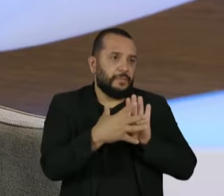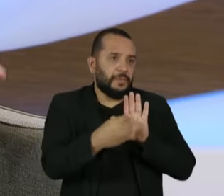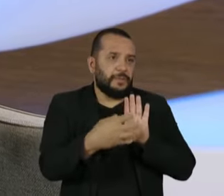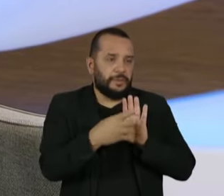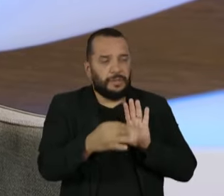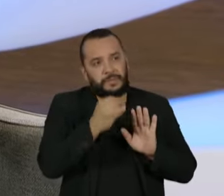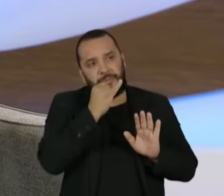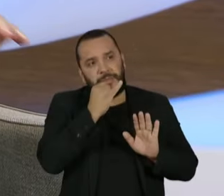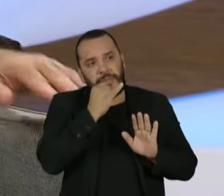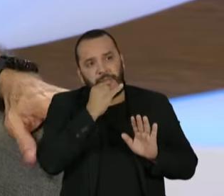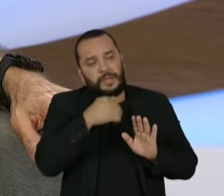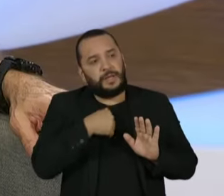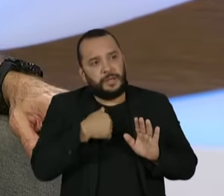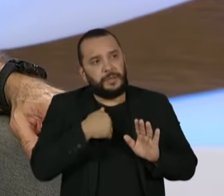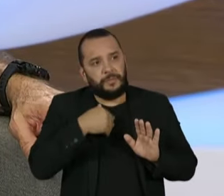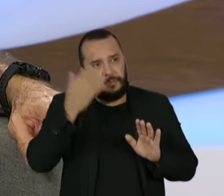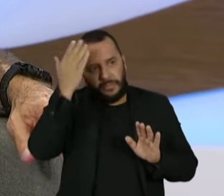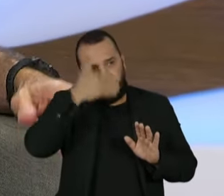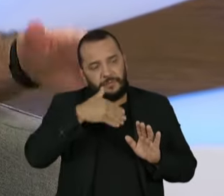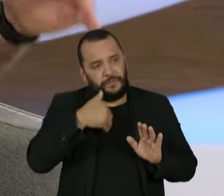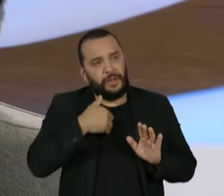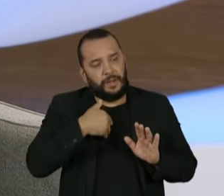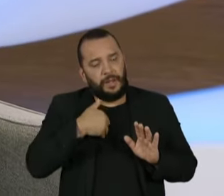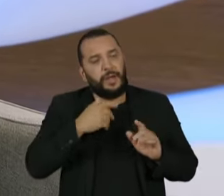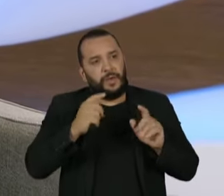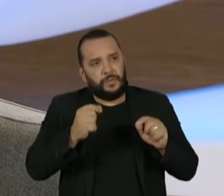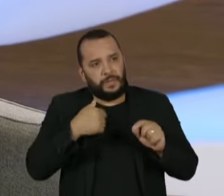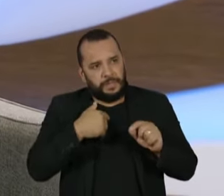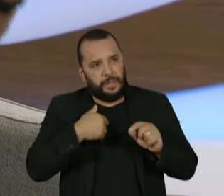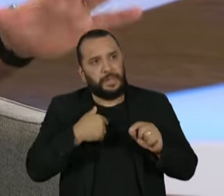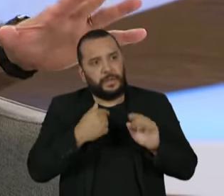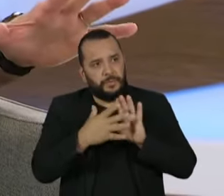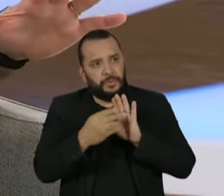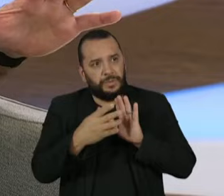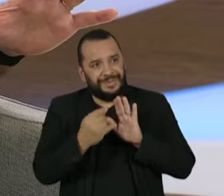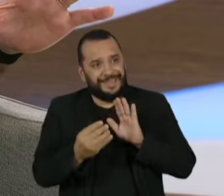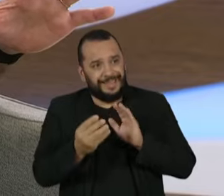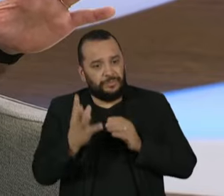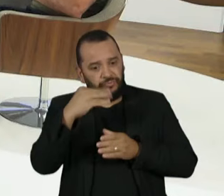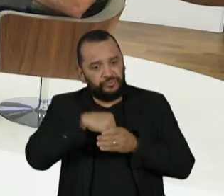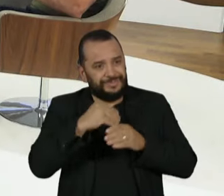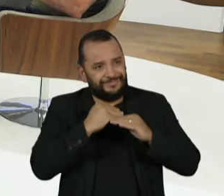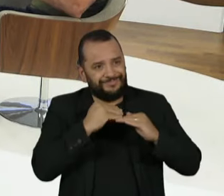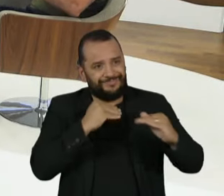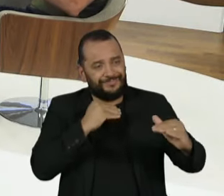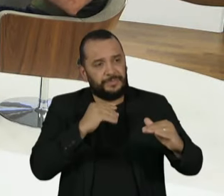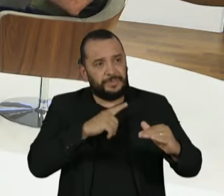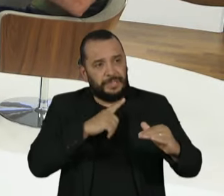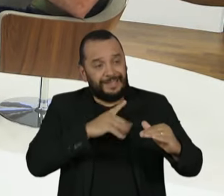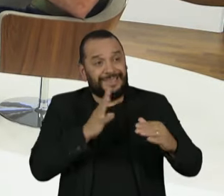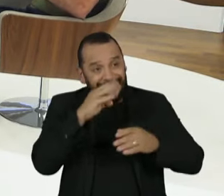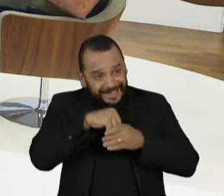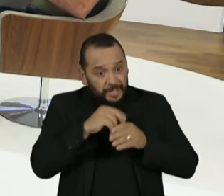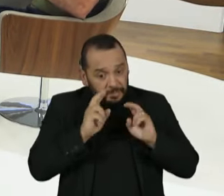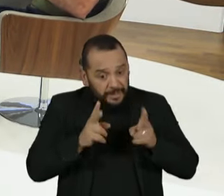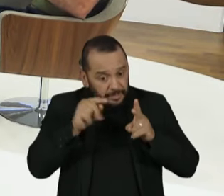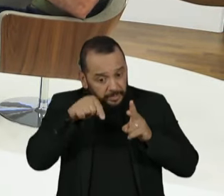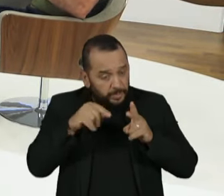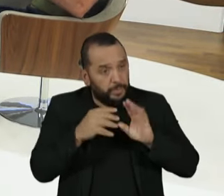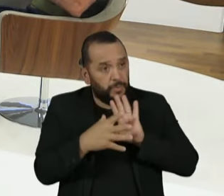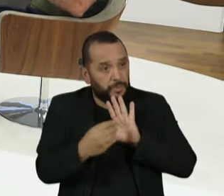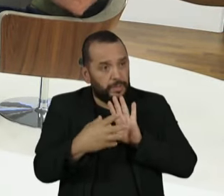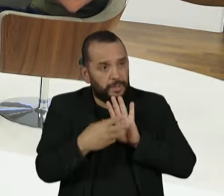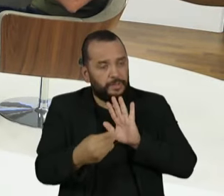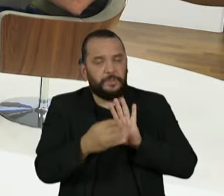exemplo é provar a consistência de um modelo dentro dele mesmo isso isso é uma coisa bem técnica mas vai basicamente dizer para gente